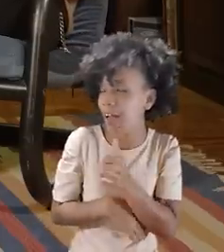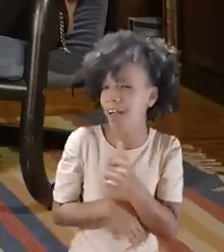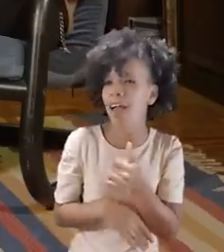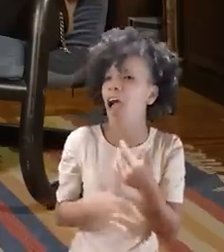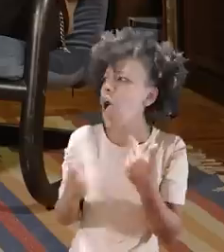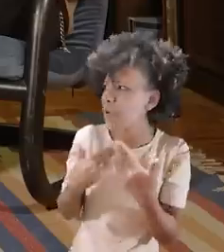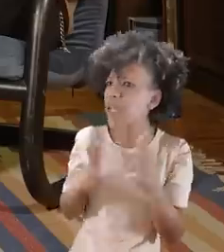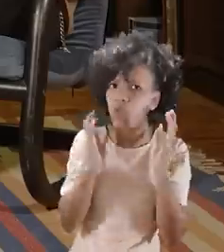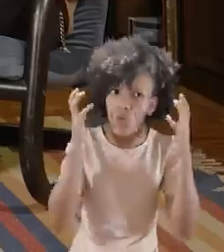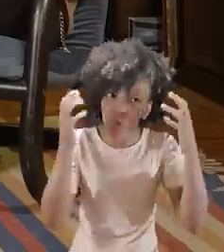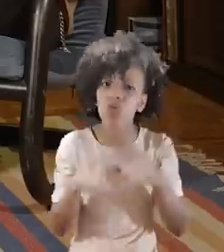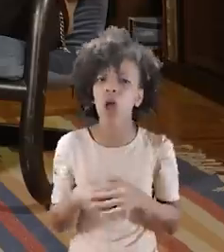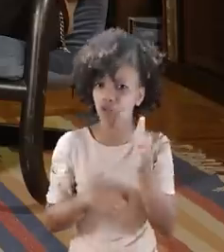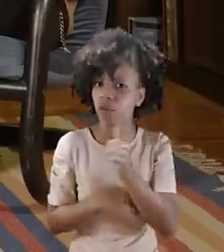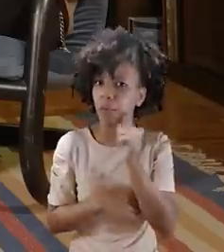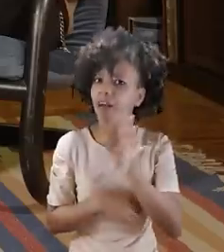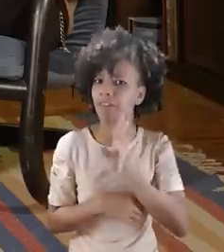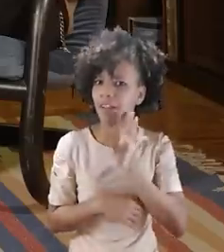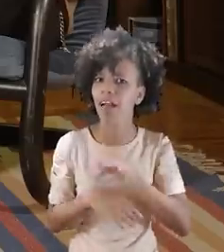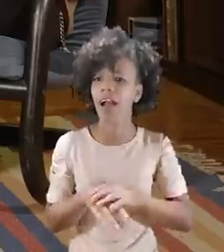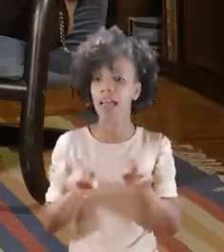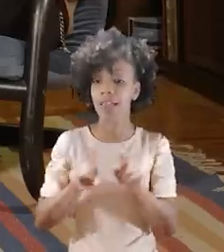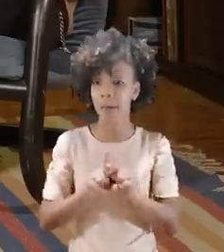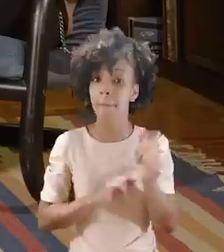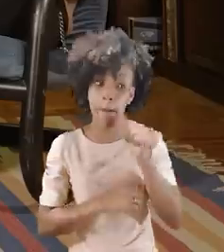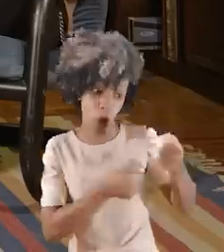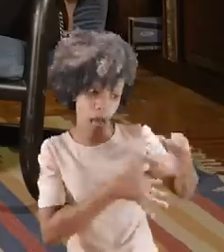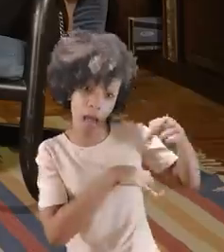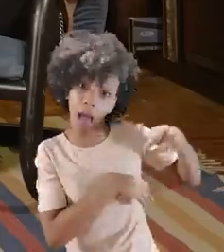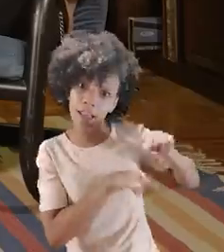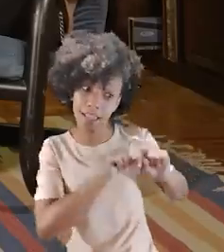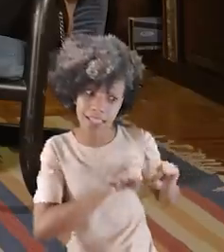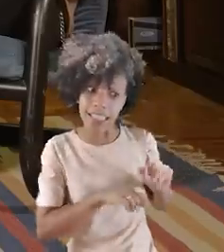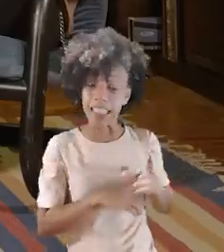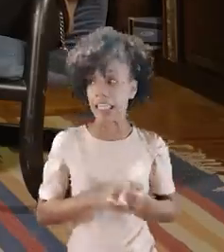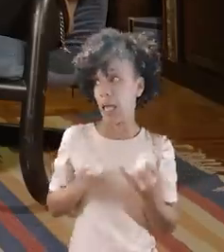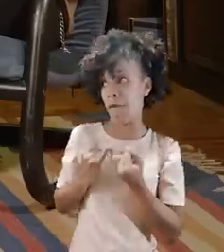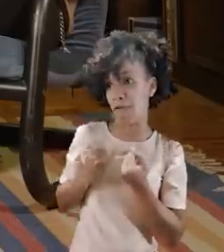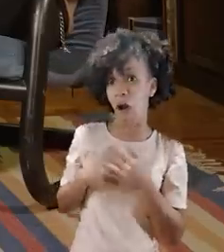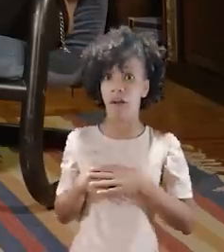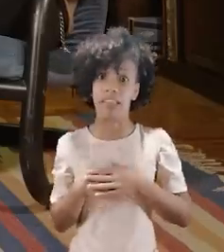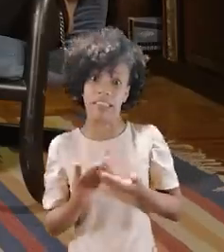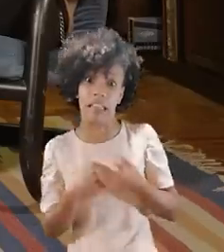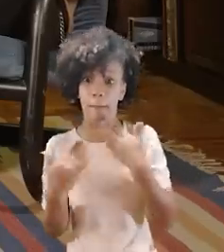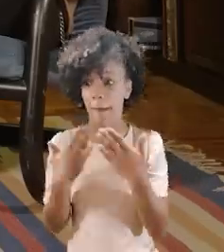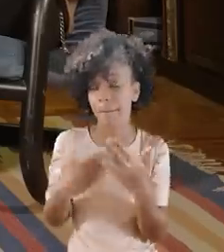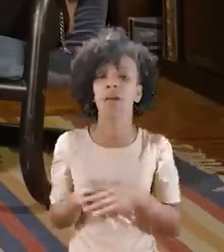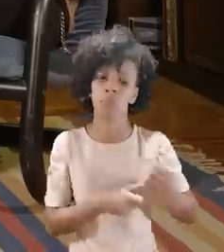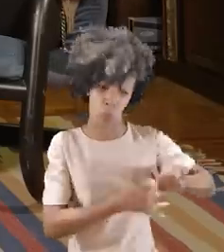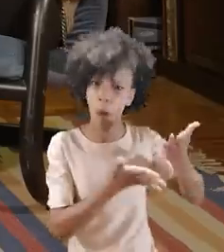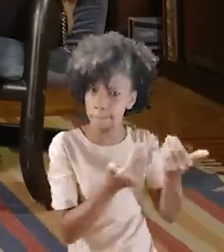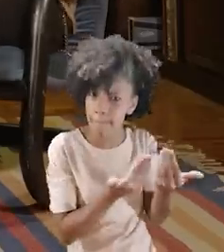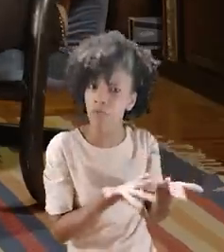quero intervenção cabeleireiro de mulher em vai ser legal e as mulheres também pode deixar o cabelo tem um bom para fazer nada aqui né é deixar é a